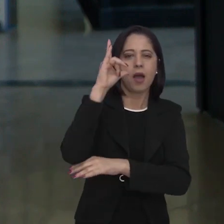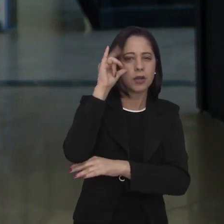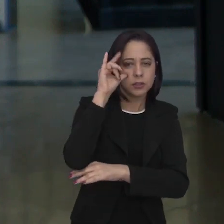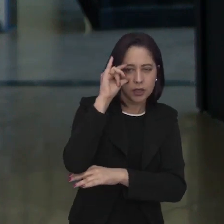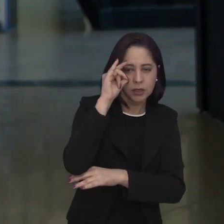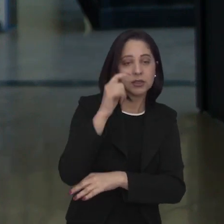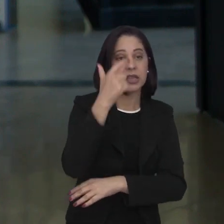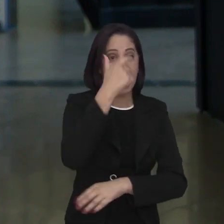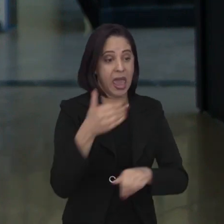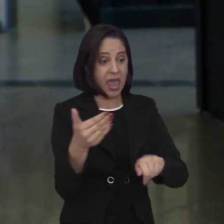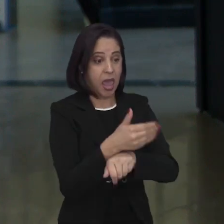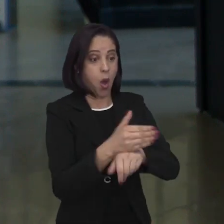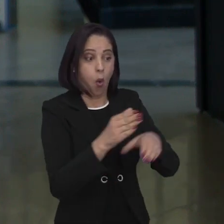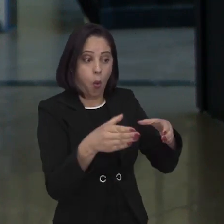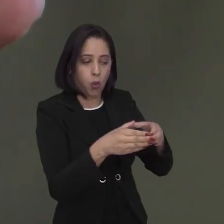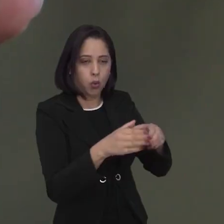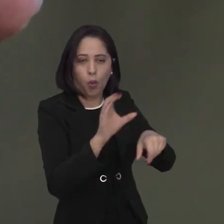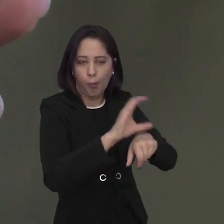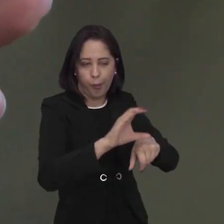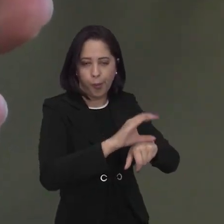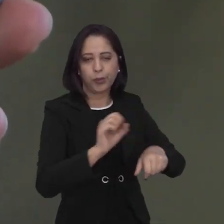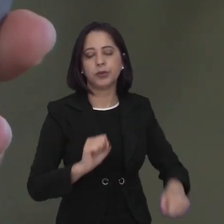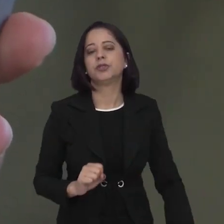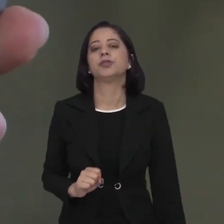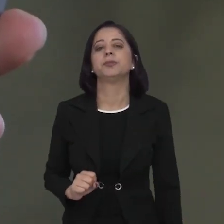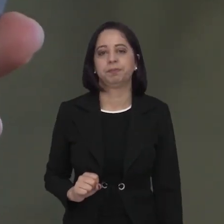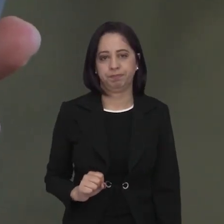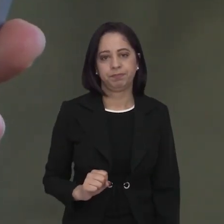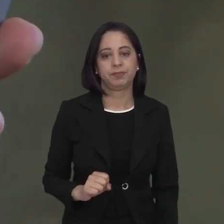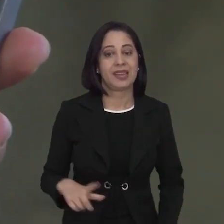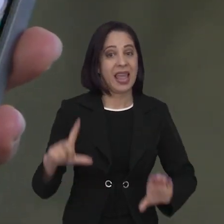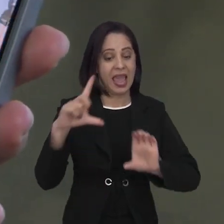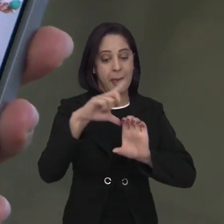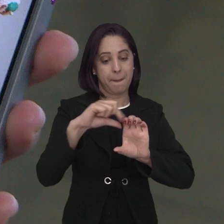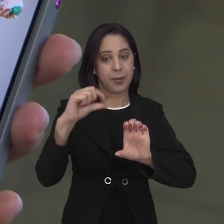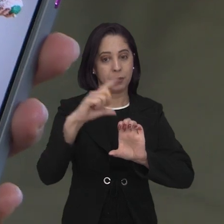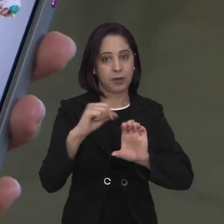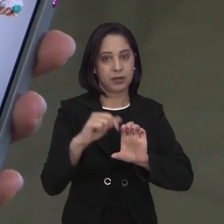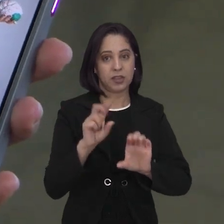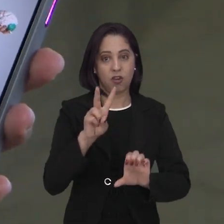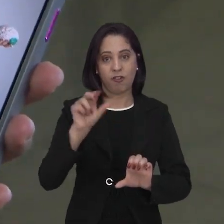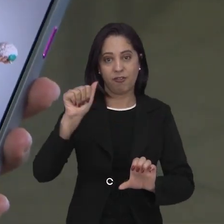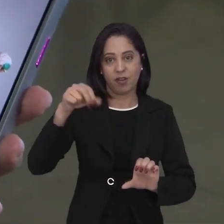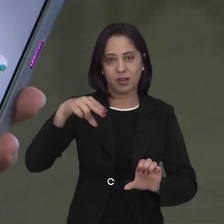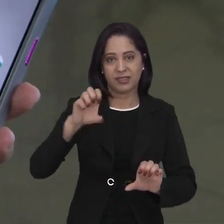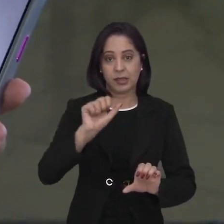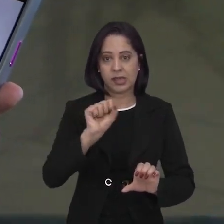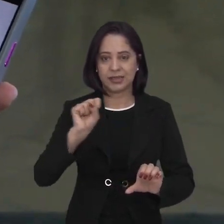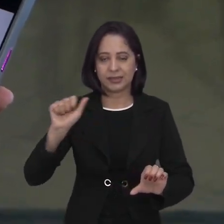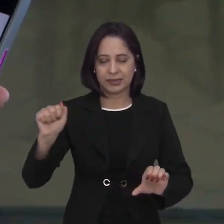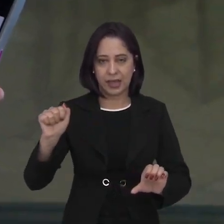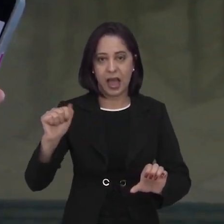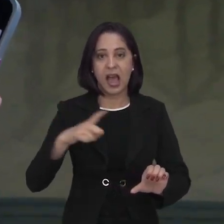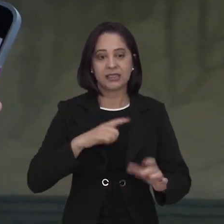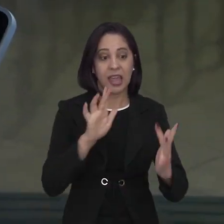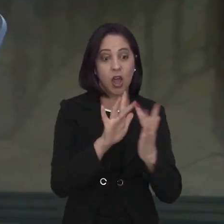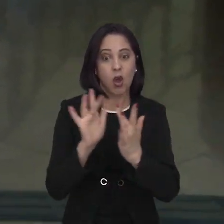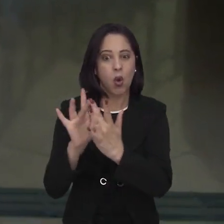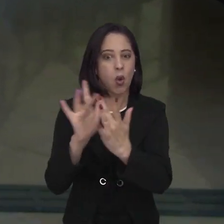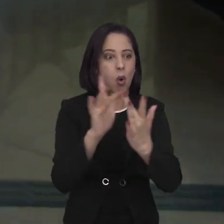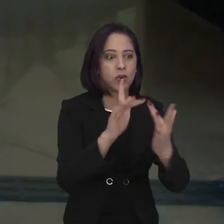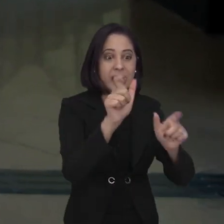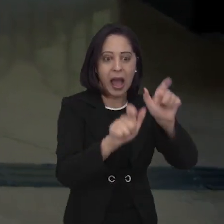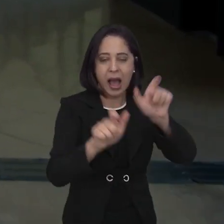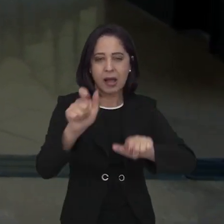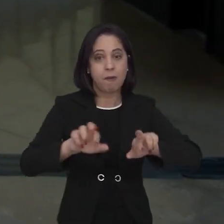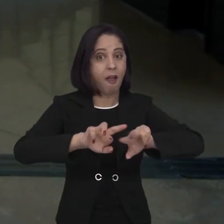comecei a participar de clubes de negócios. Na trilha do empreendedorismo, Vanessa tem se conectado com muitas mulheres e